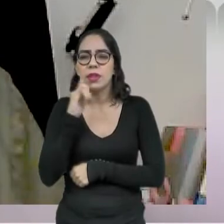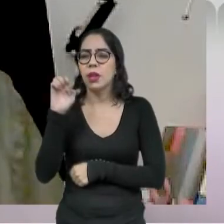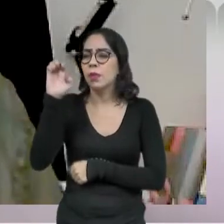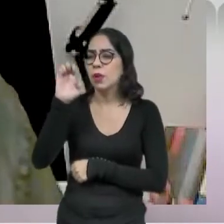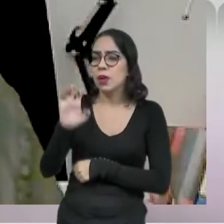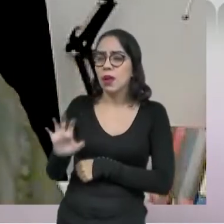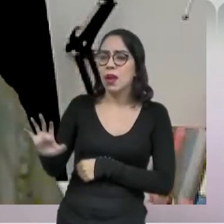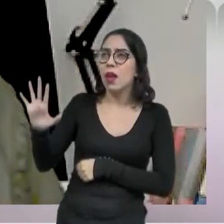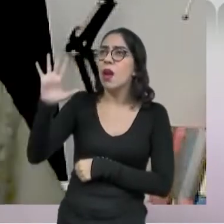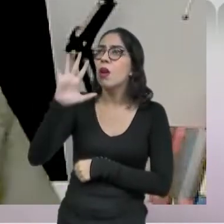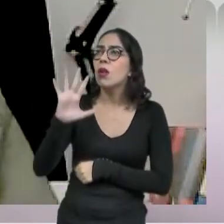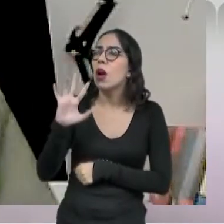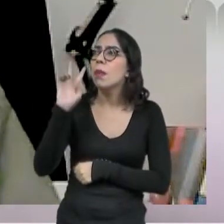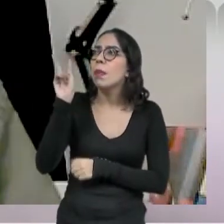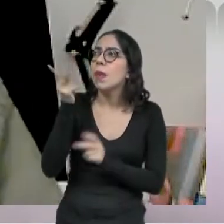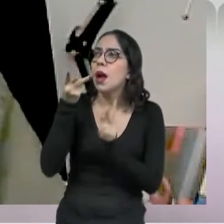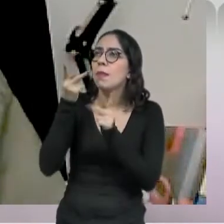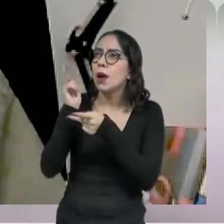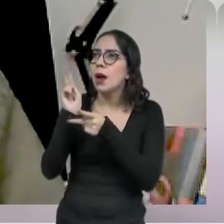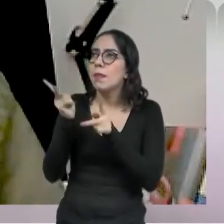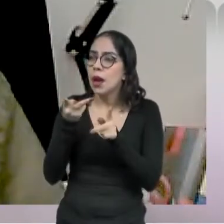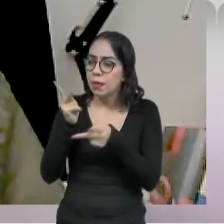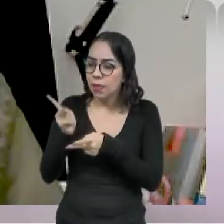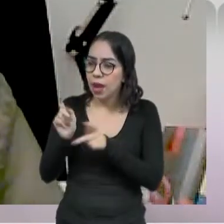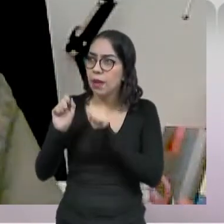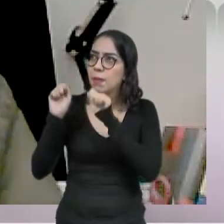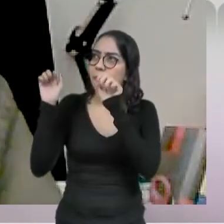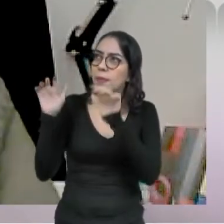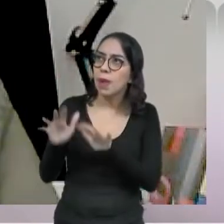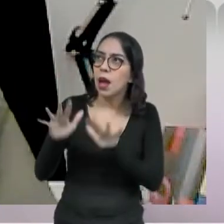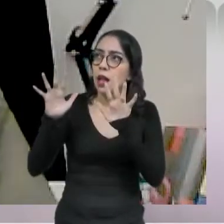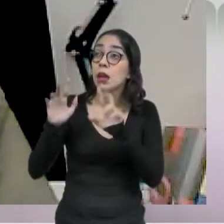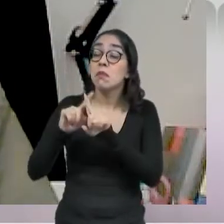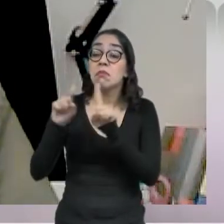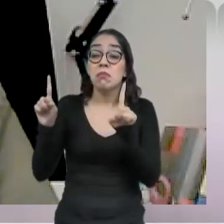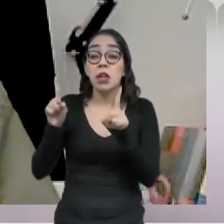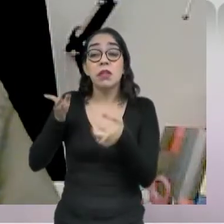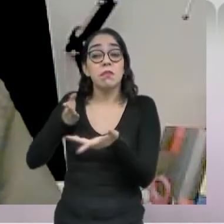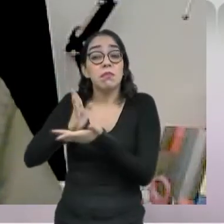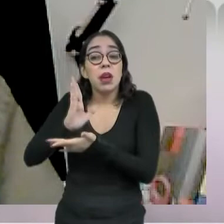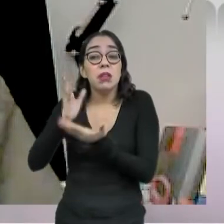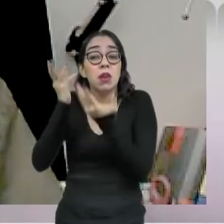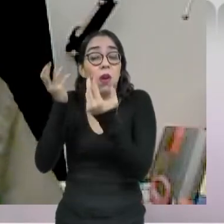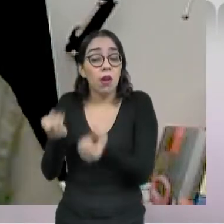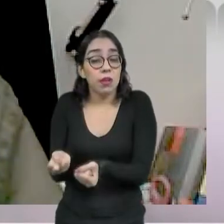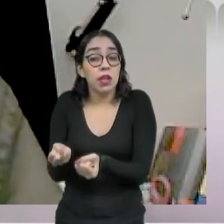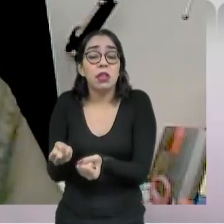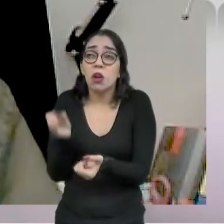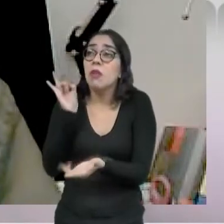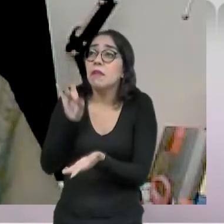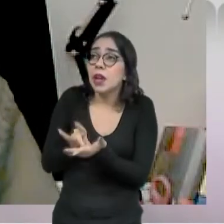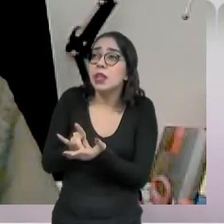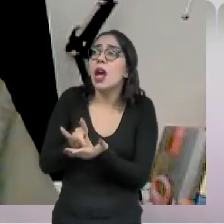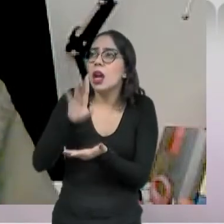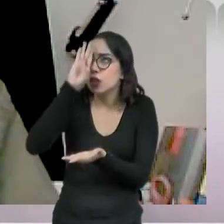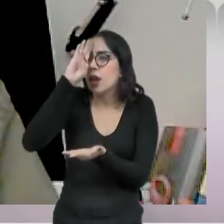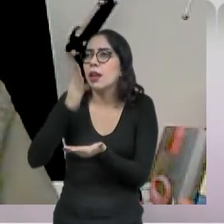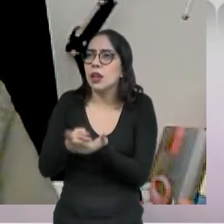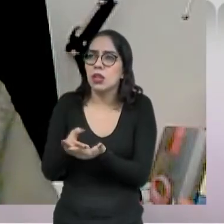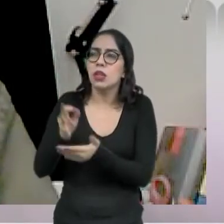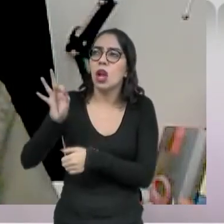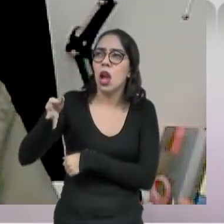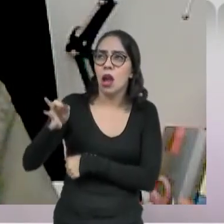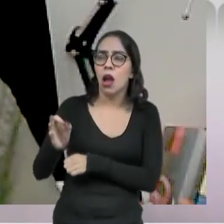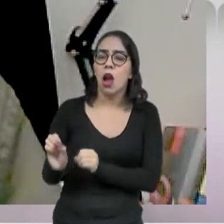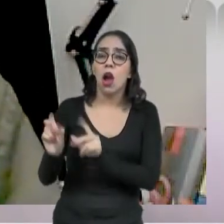mesma época ou antes disso foram devidamente referendados pelo Vaticano, né? Aceitos como verdadeiros,